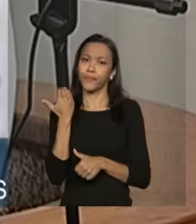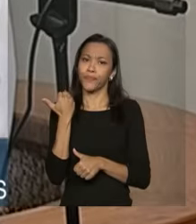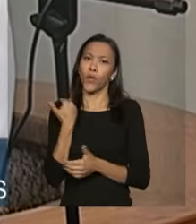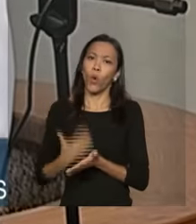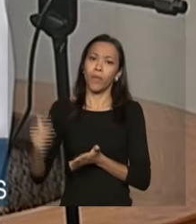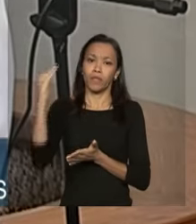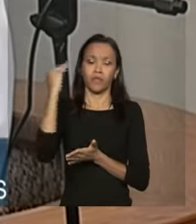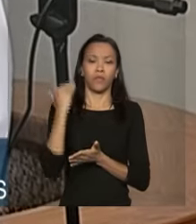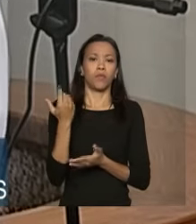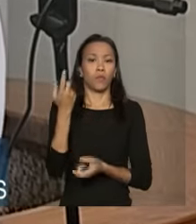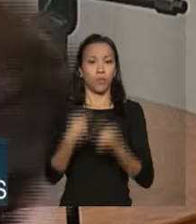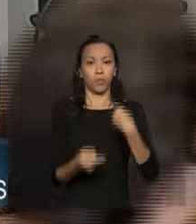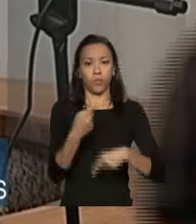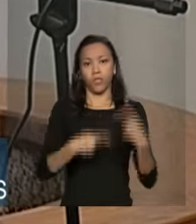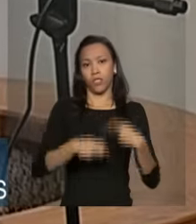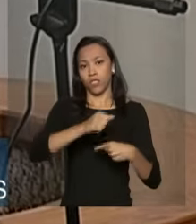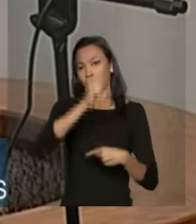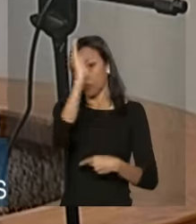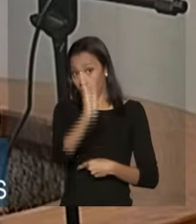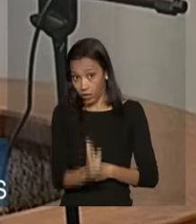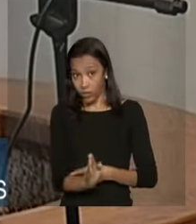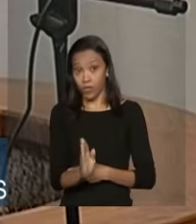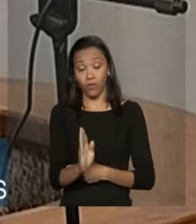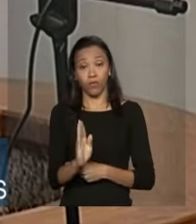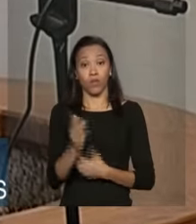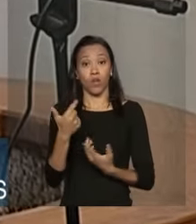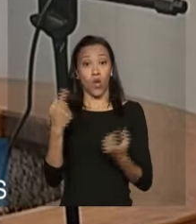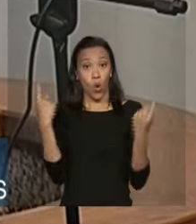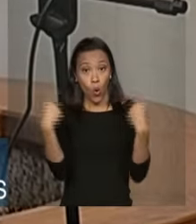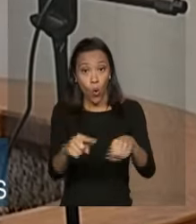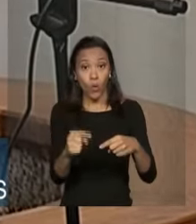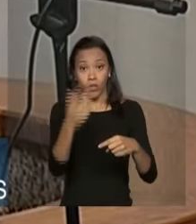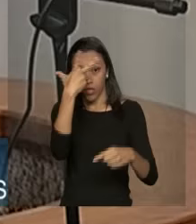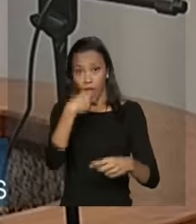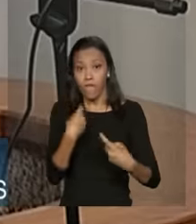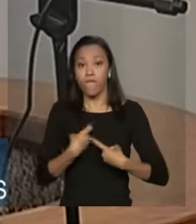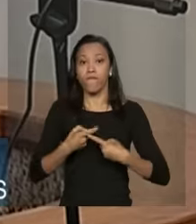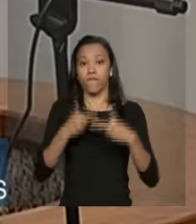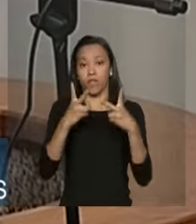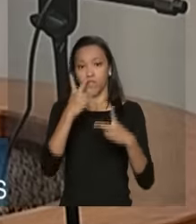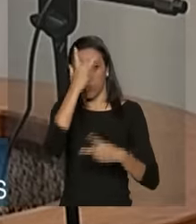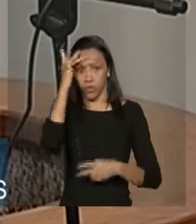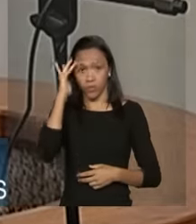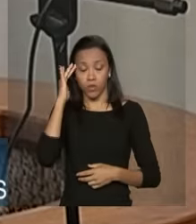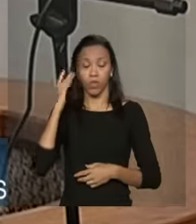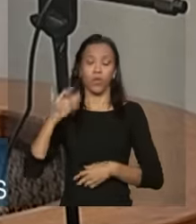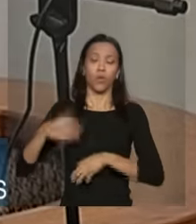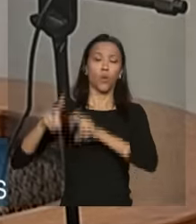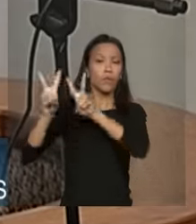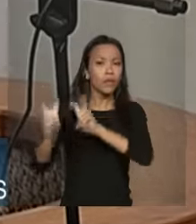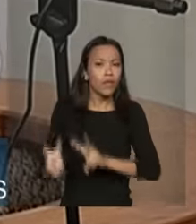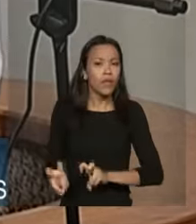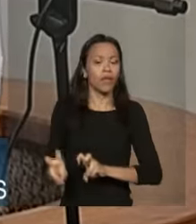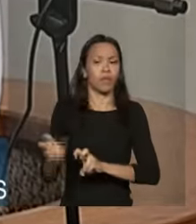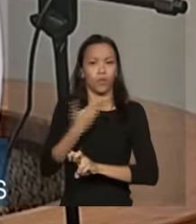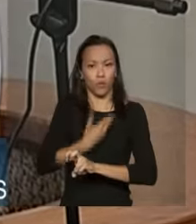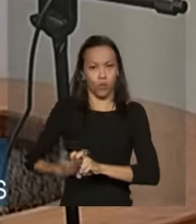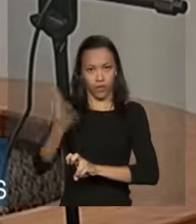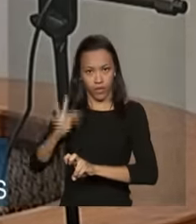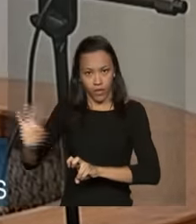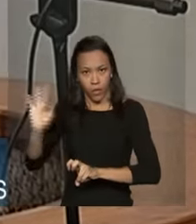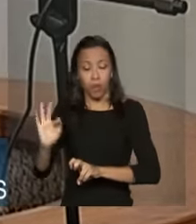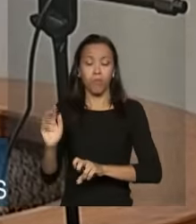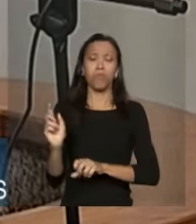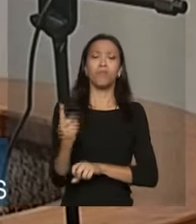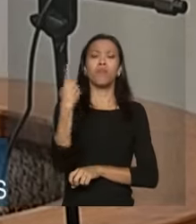nacional de enfrentamento ao tráfico de pessoas os debates colocados pelo Governo Federal primeiro pelo presidente Lula em